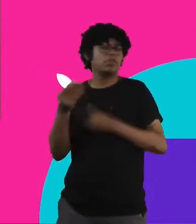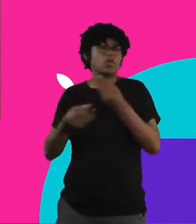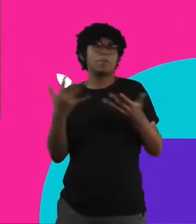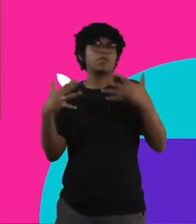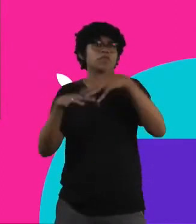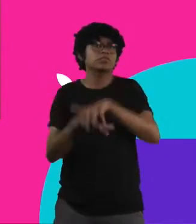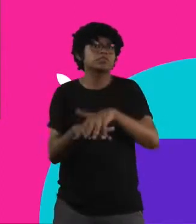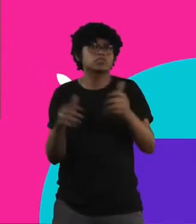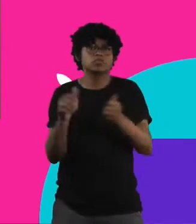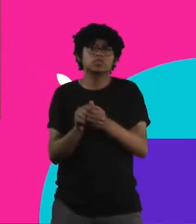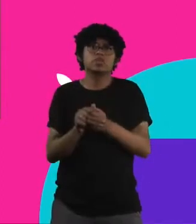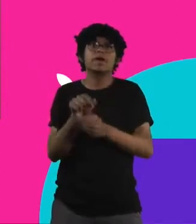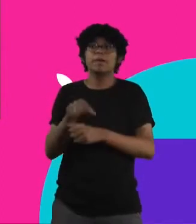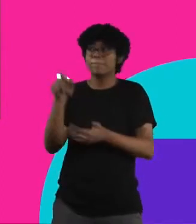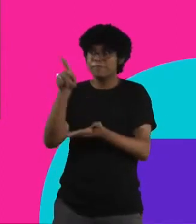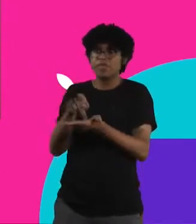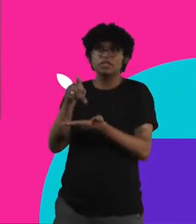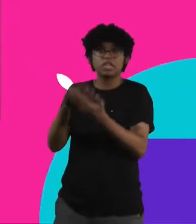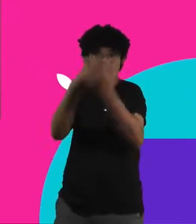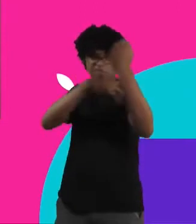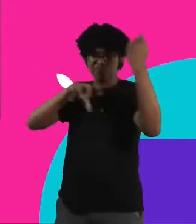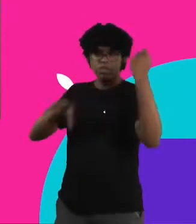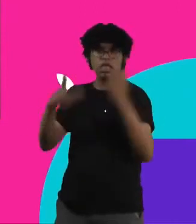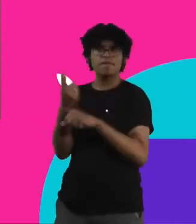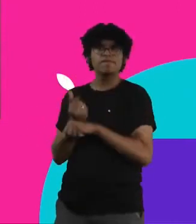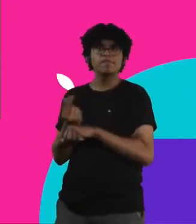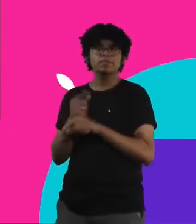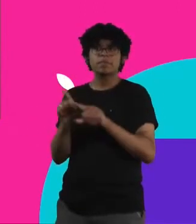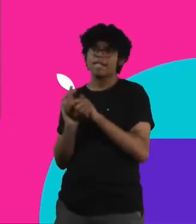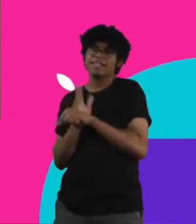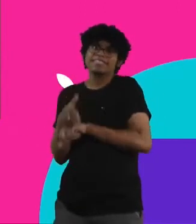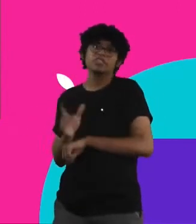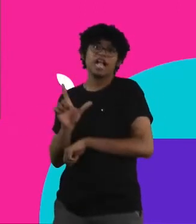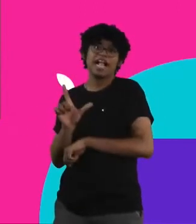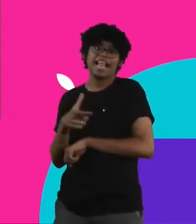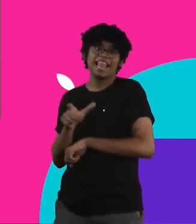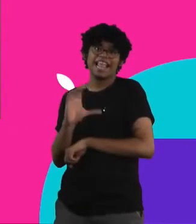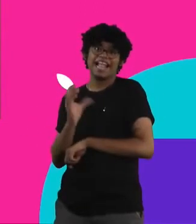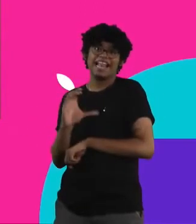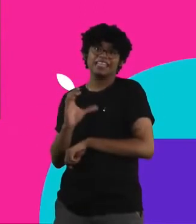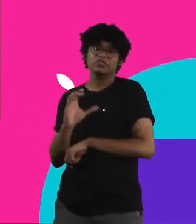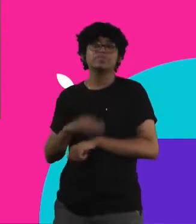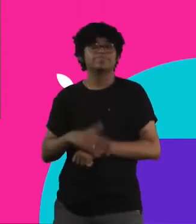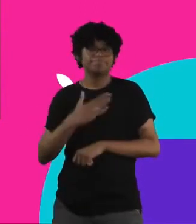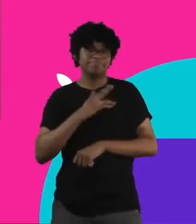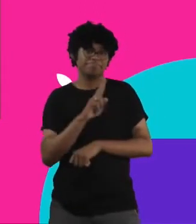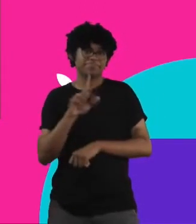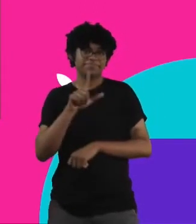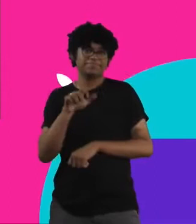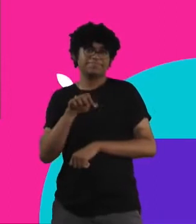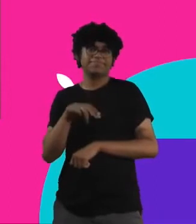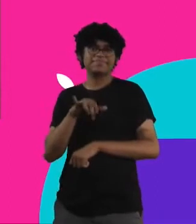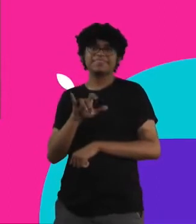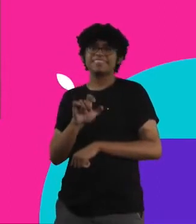Vamos debater sobre o verdadeiro empoderamento financeiro e acesso ao crédito. Meu nome é Zenilde Osório, podem me